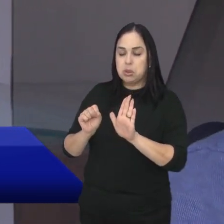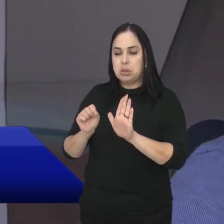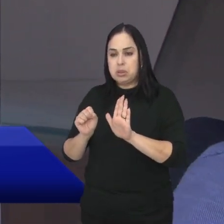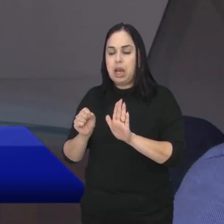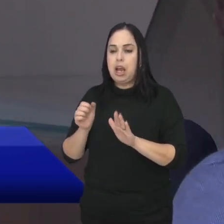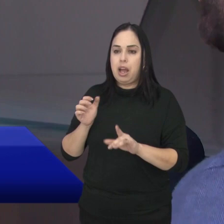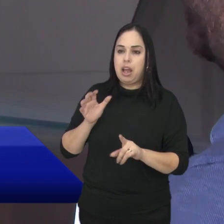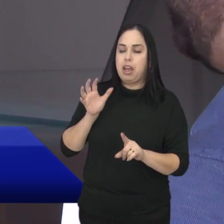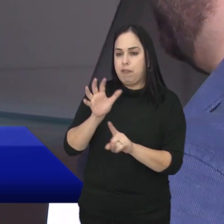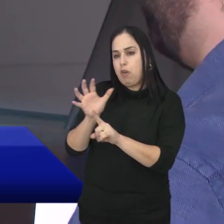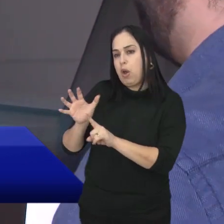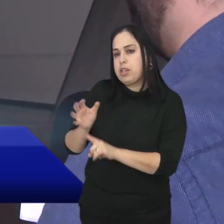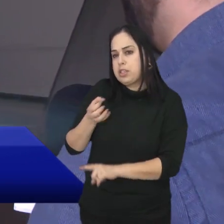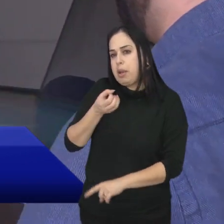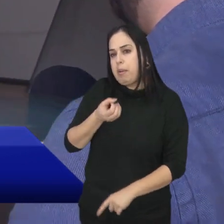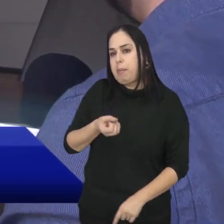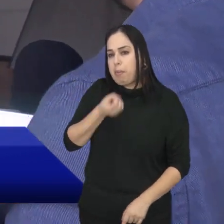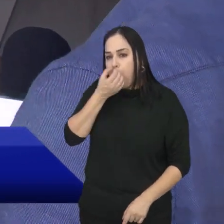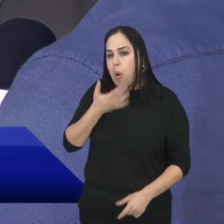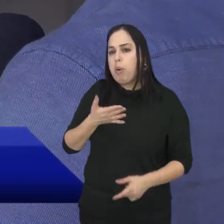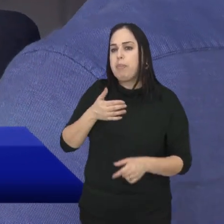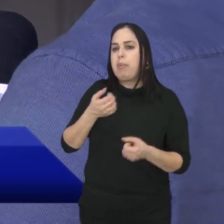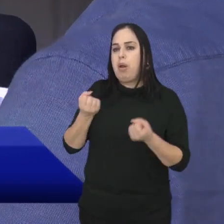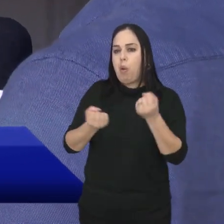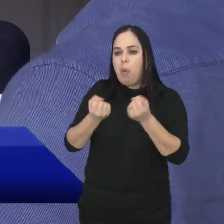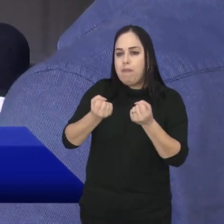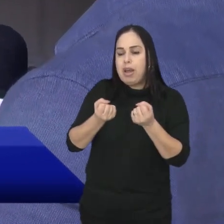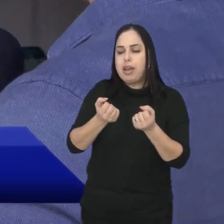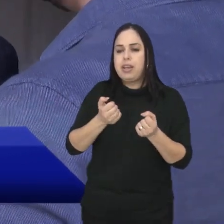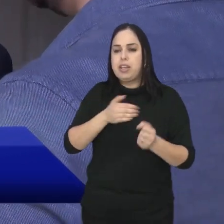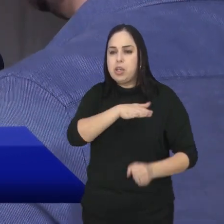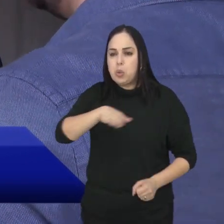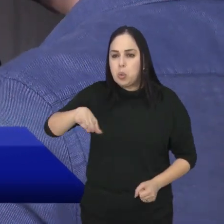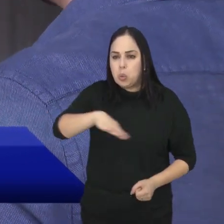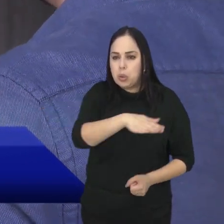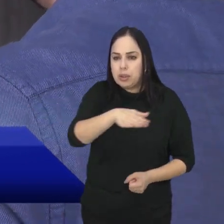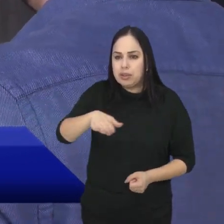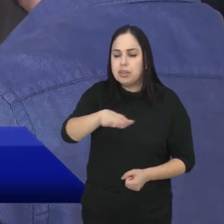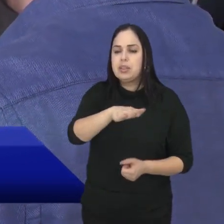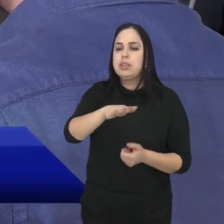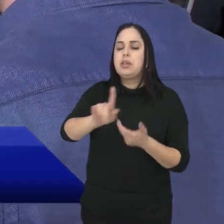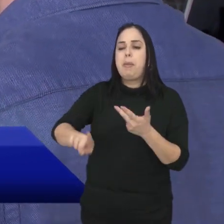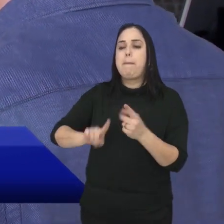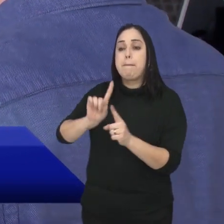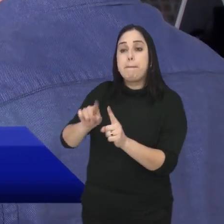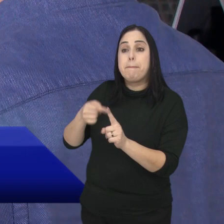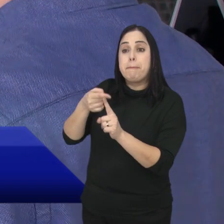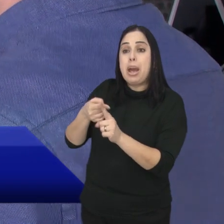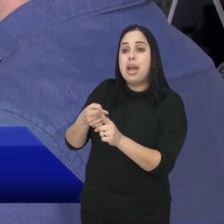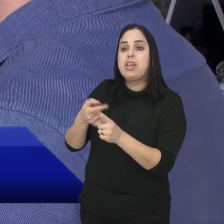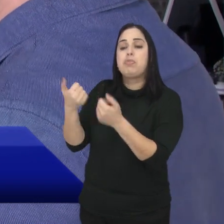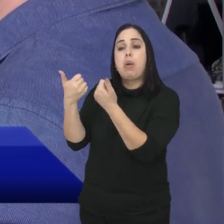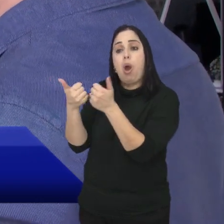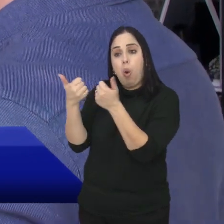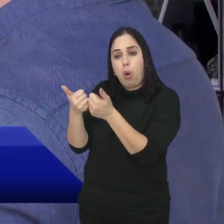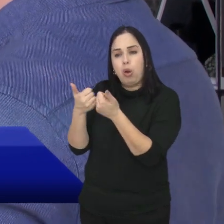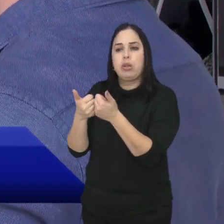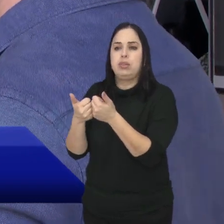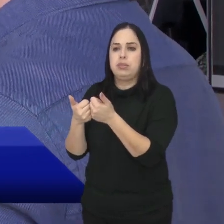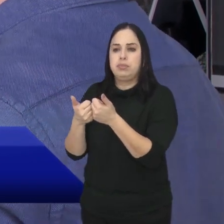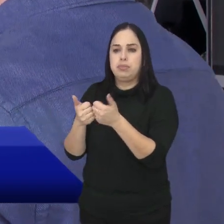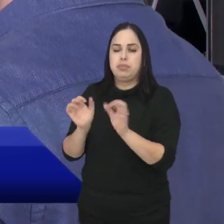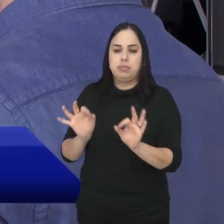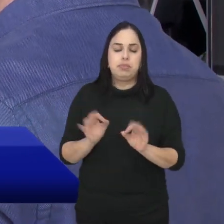trazer resultados, né, tanto para os veículos, de forma geral, digo veículos de passeio, quanto para o